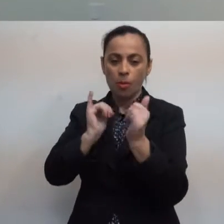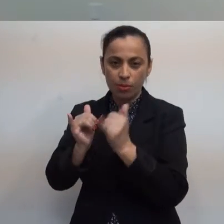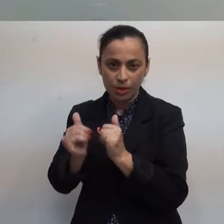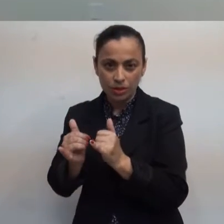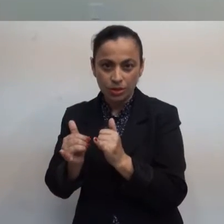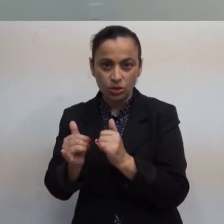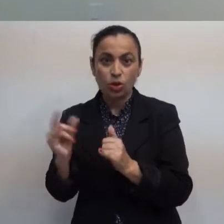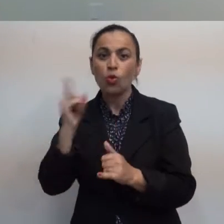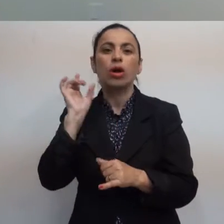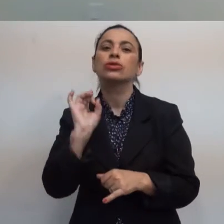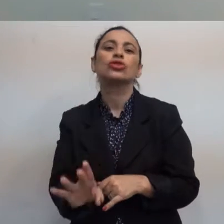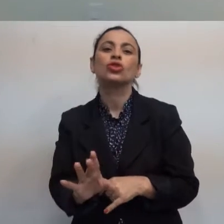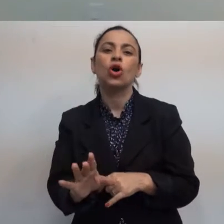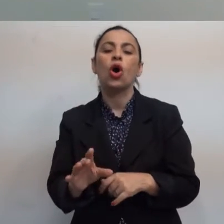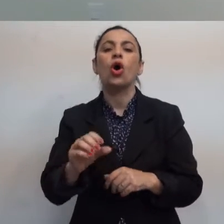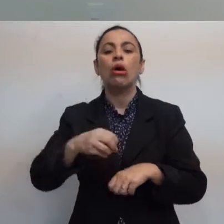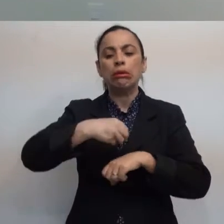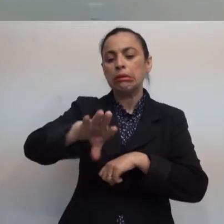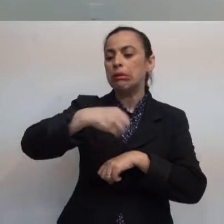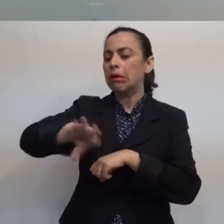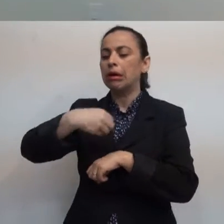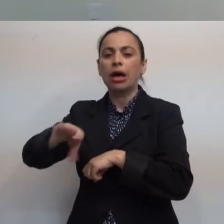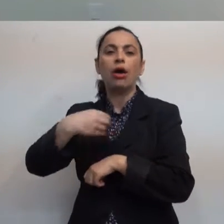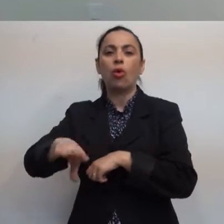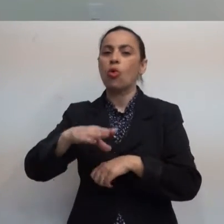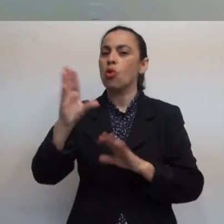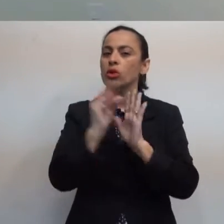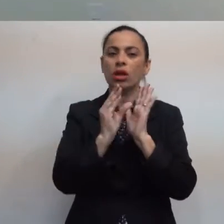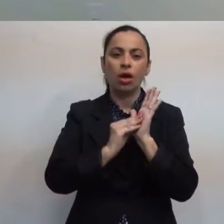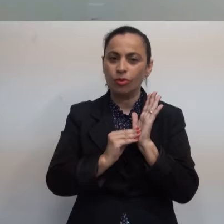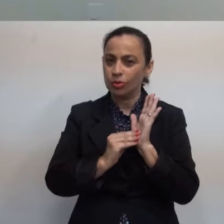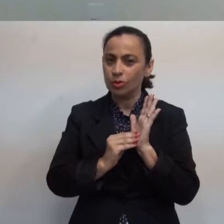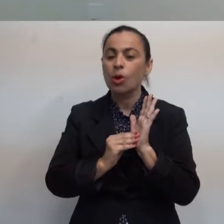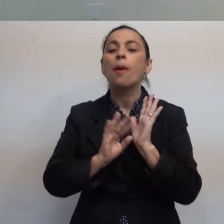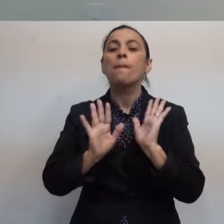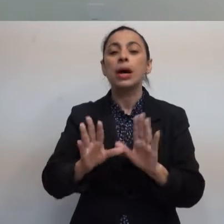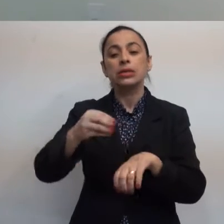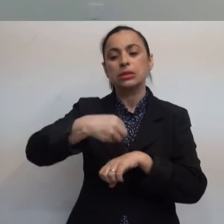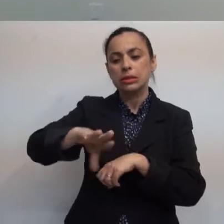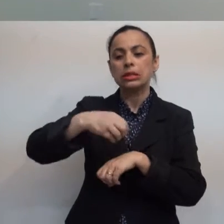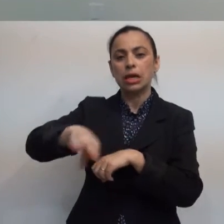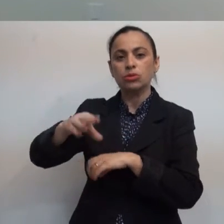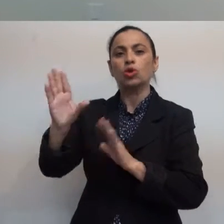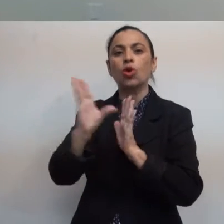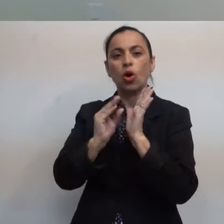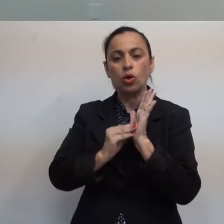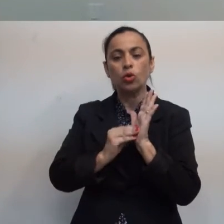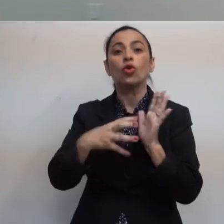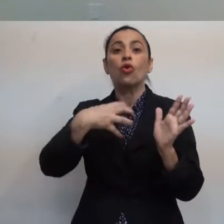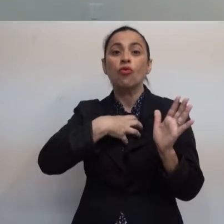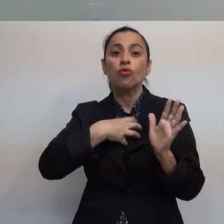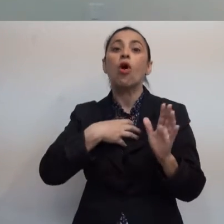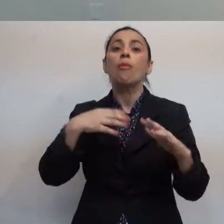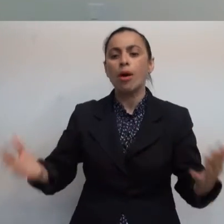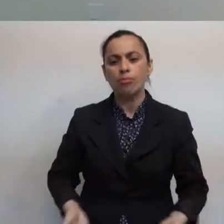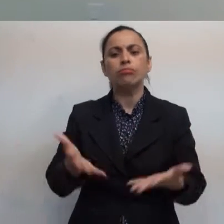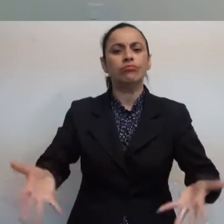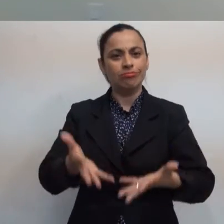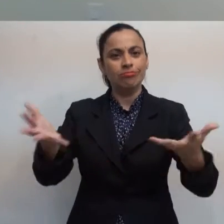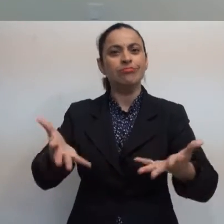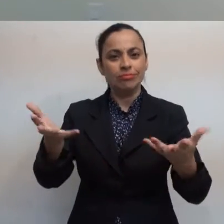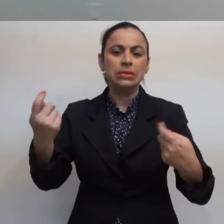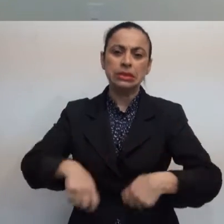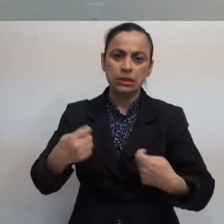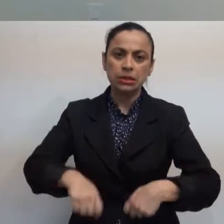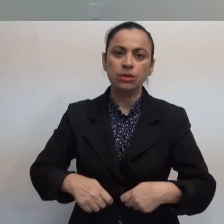aplicação dessas informações. Não basta só transmitirmos esse conteúdo, mas transmitirmos de forma que